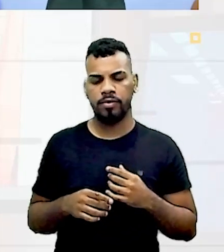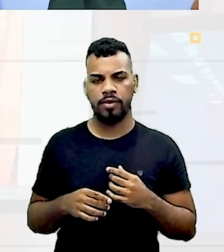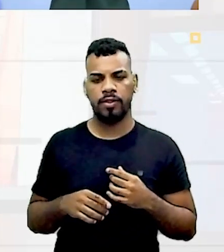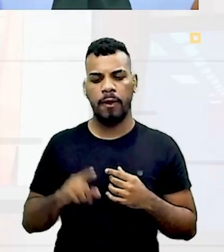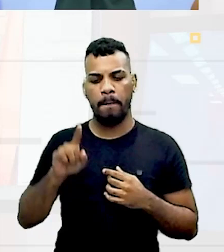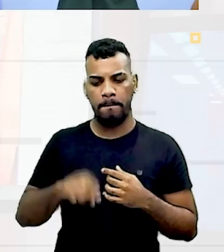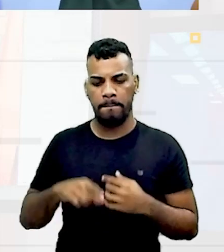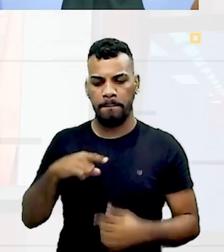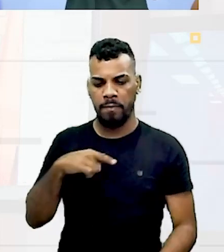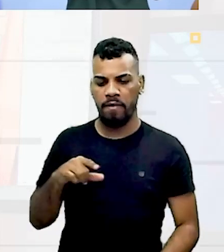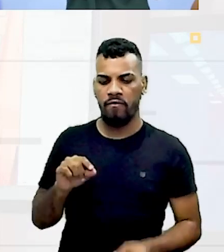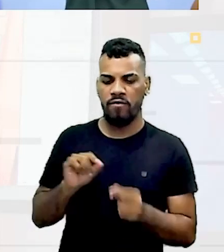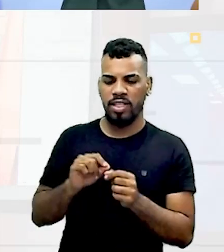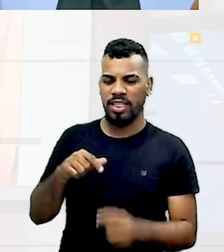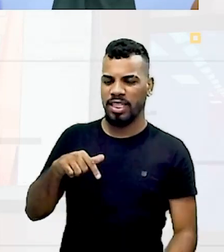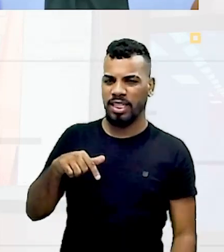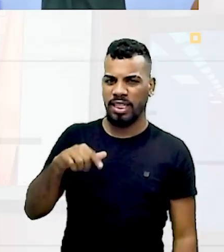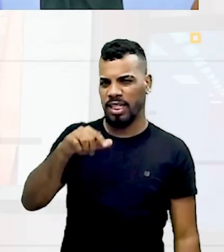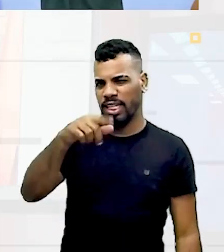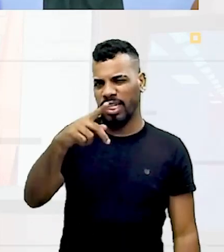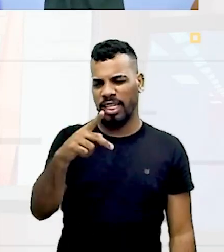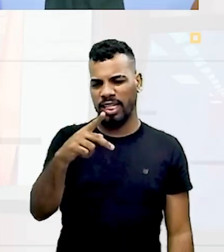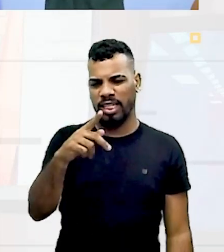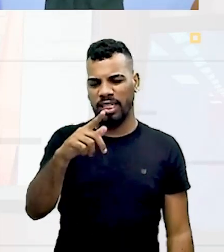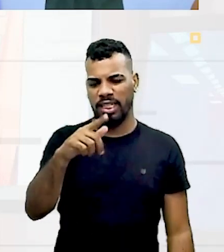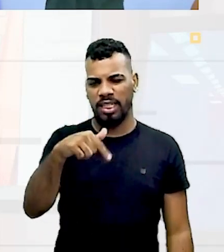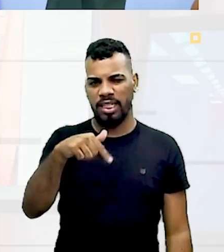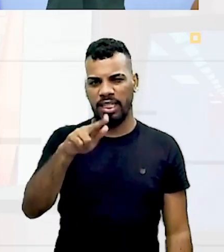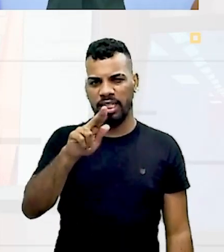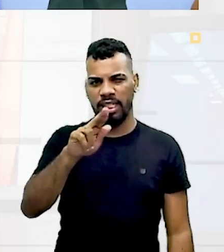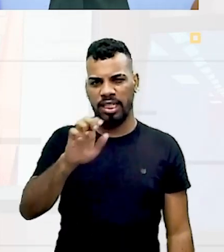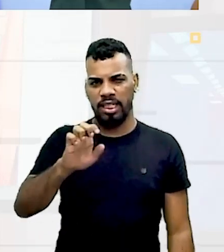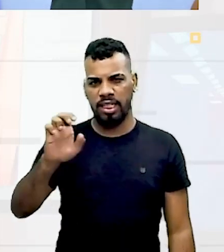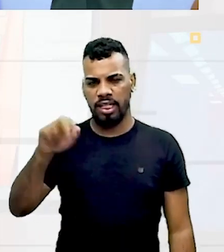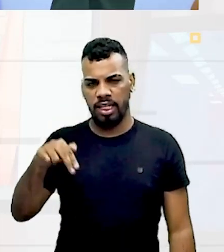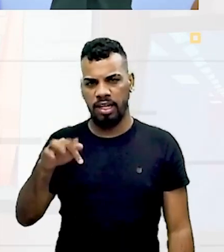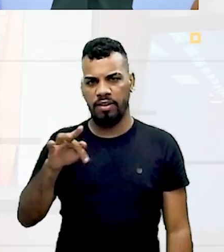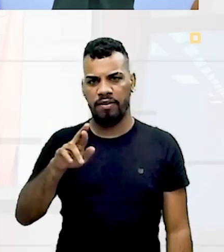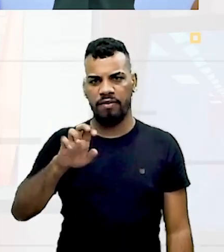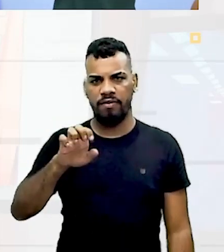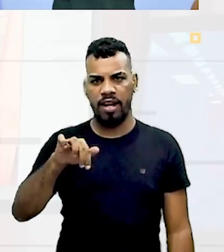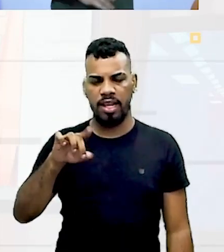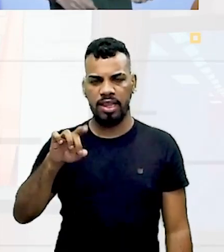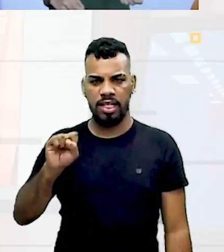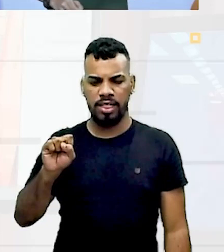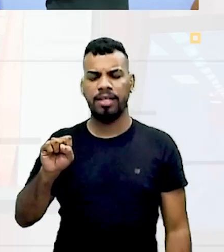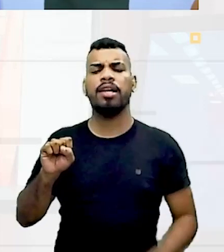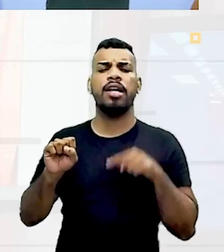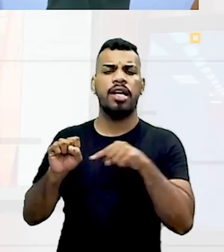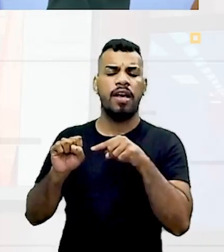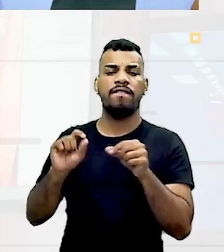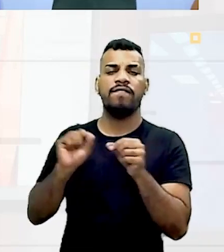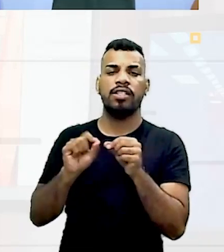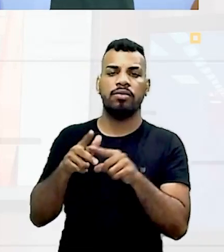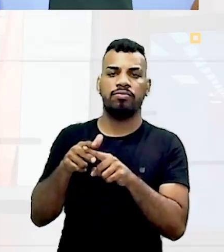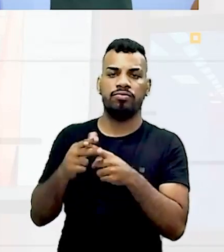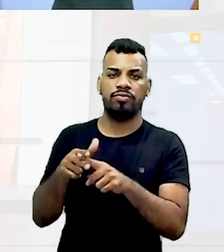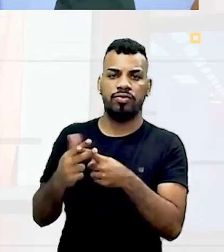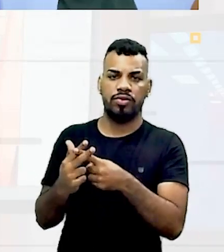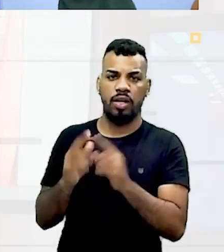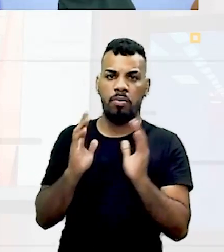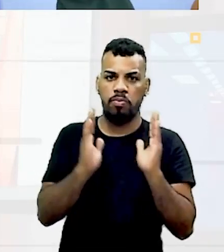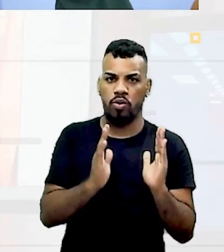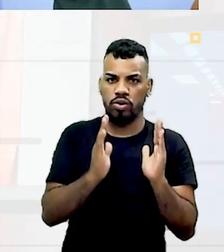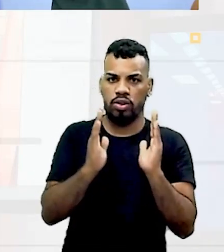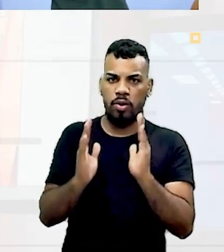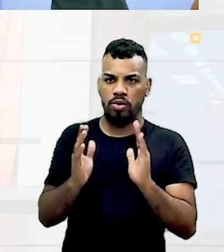de keyframes, ou seja, o que são keyframes? São poses essenciais, poses chaves. Ou seja, você vai fazer as poses